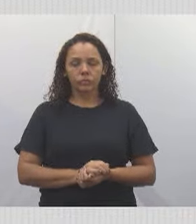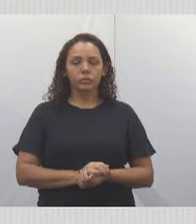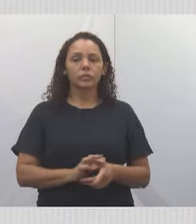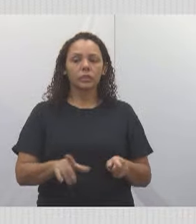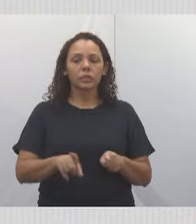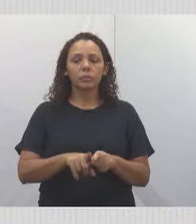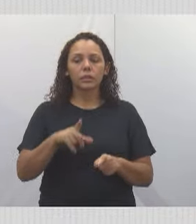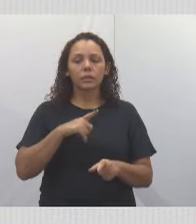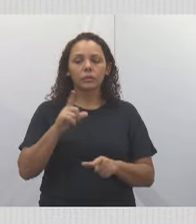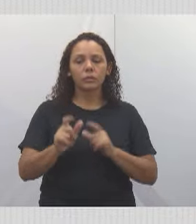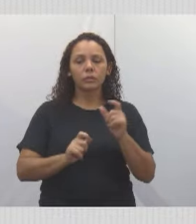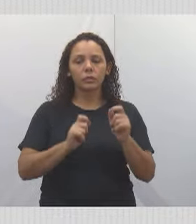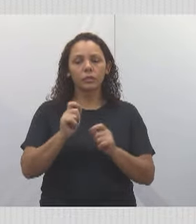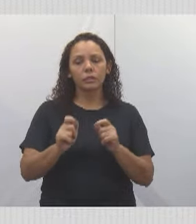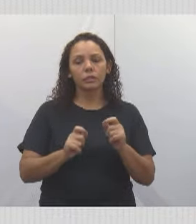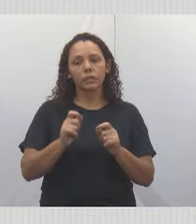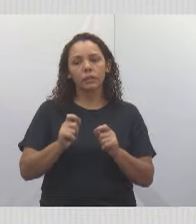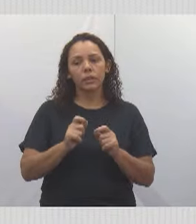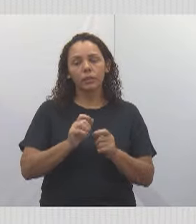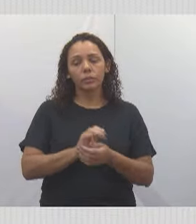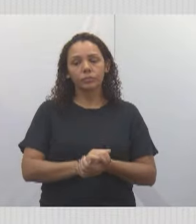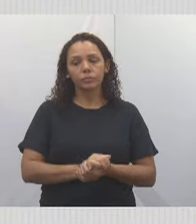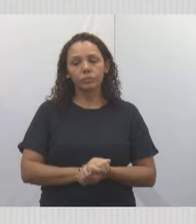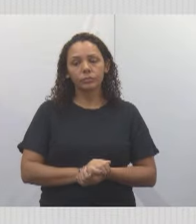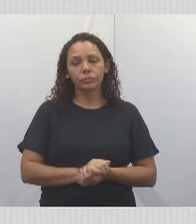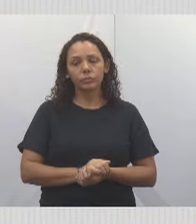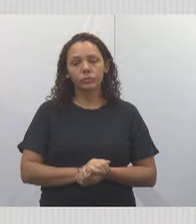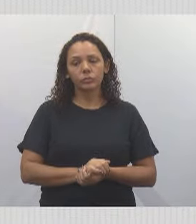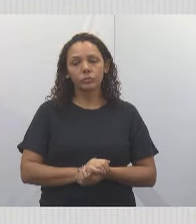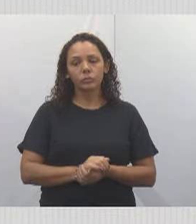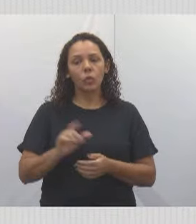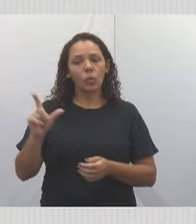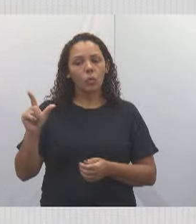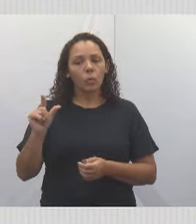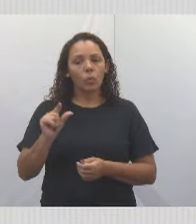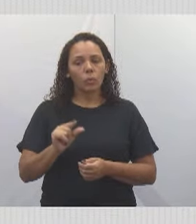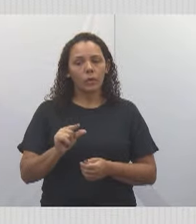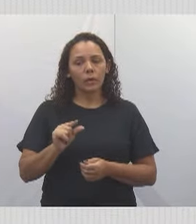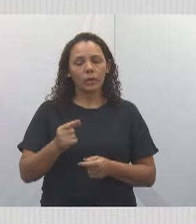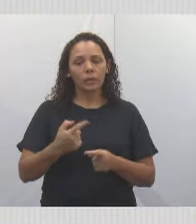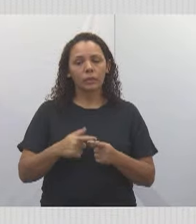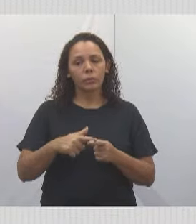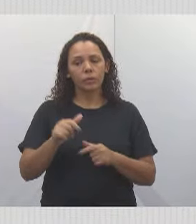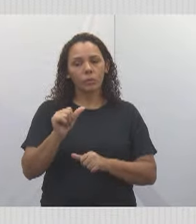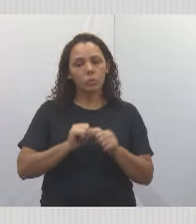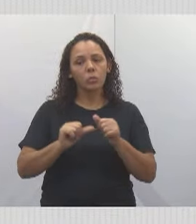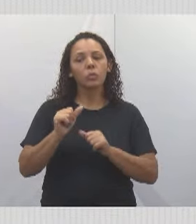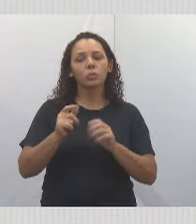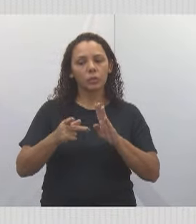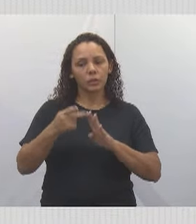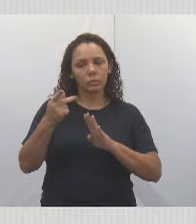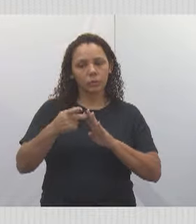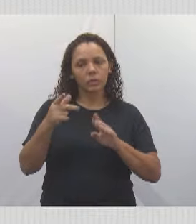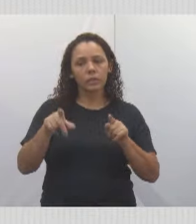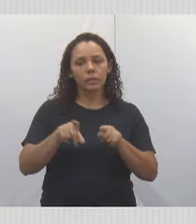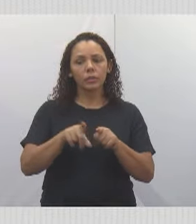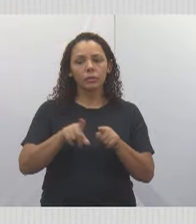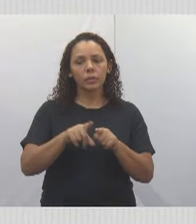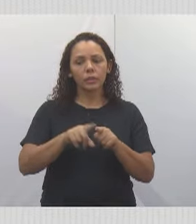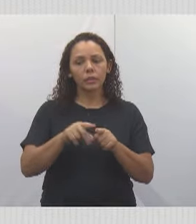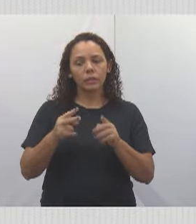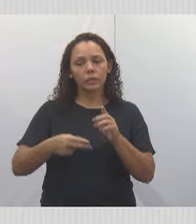Também tivemos licenças de funcionamento, emissão, uma pequena queda também devido a essas mudanças de portaria. E no segundo